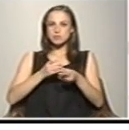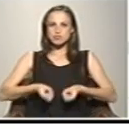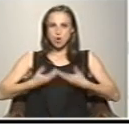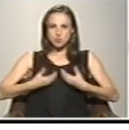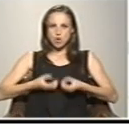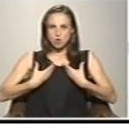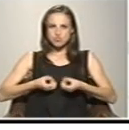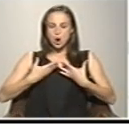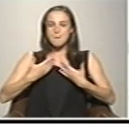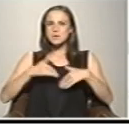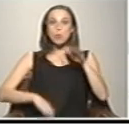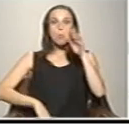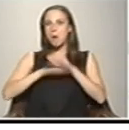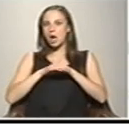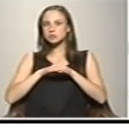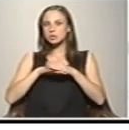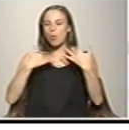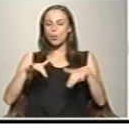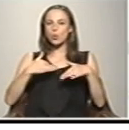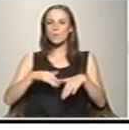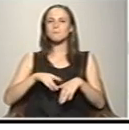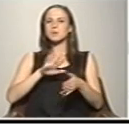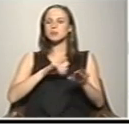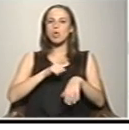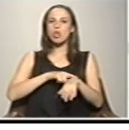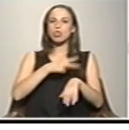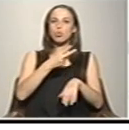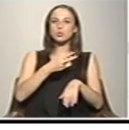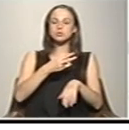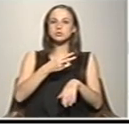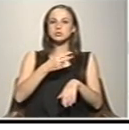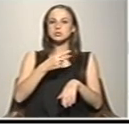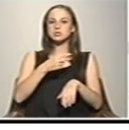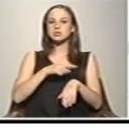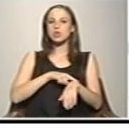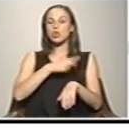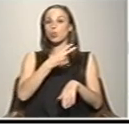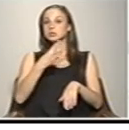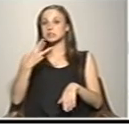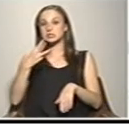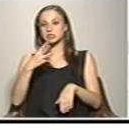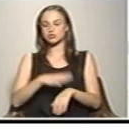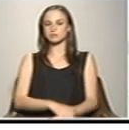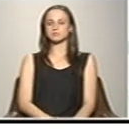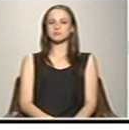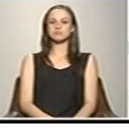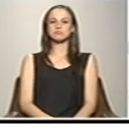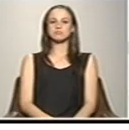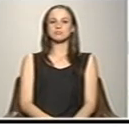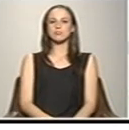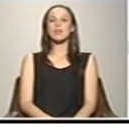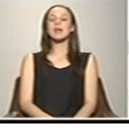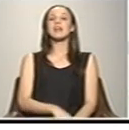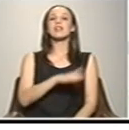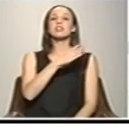o seu expoente máximo vem depois entre as 2 e as 3. Não, às 2 e às 3. À noite. Das 17 às